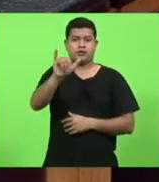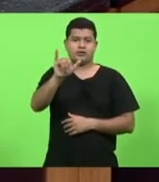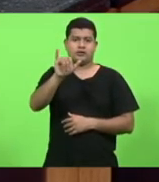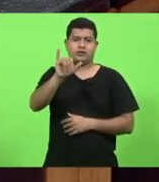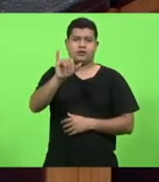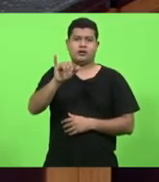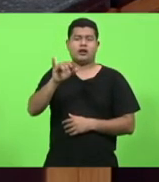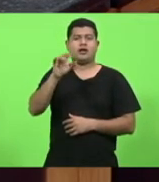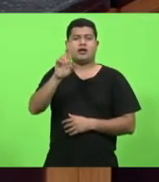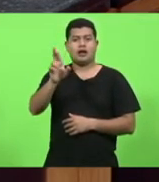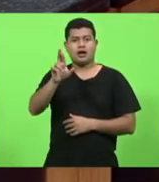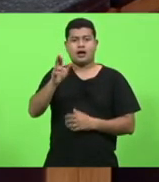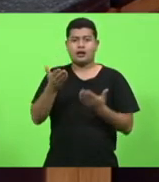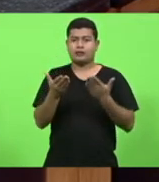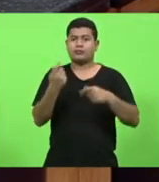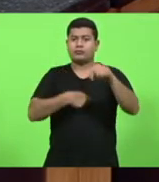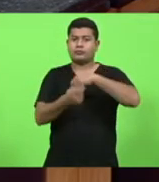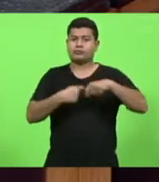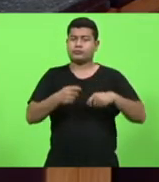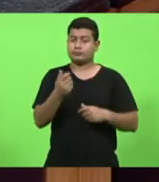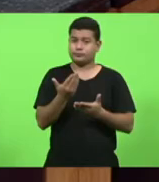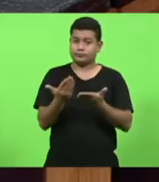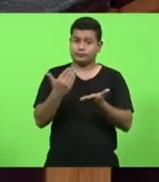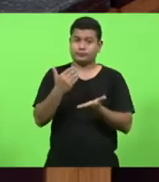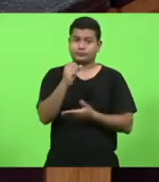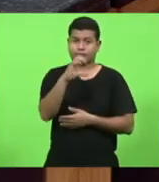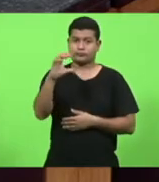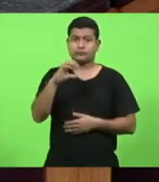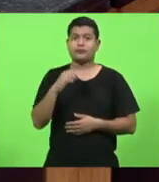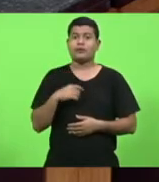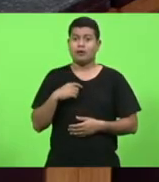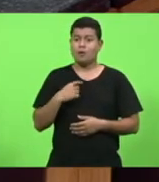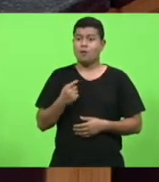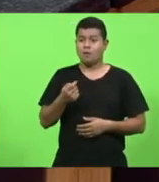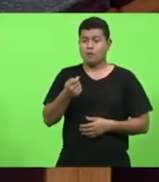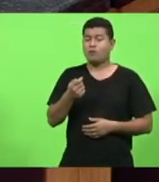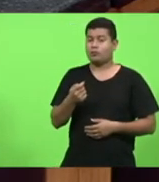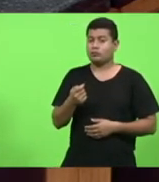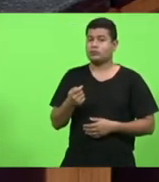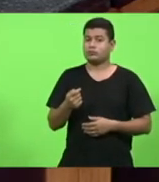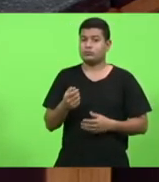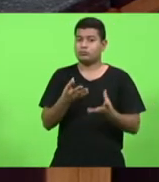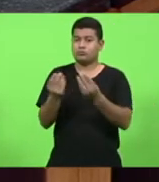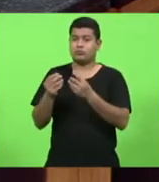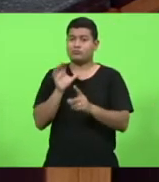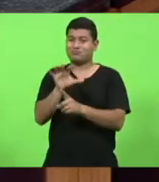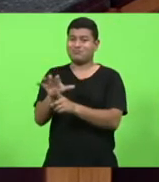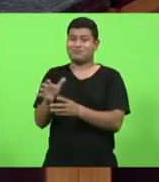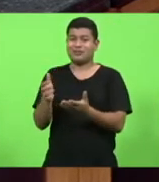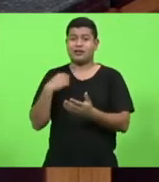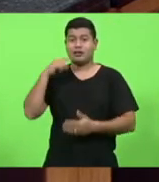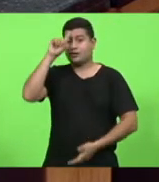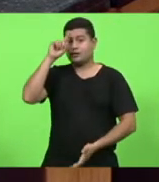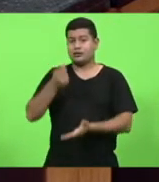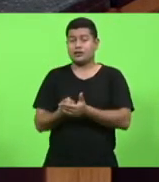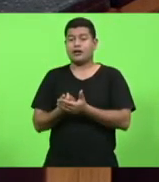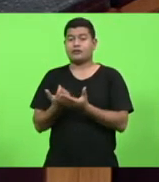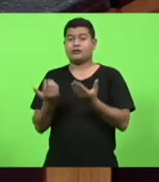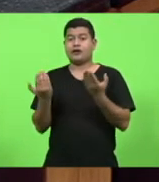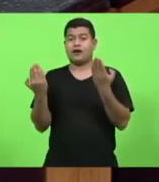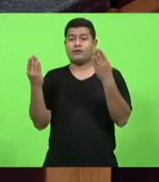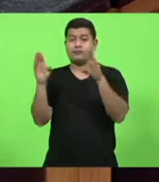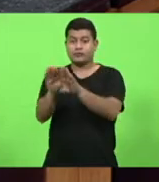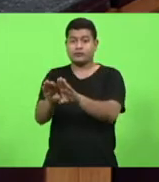para a economia catarinense, ele está ameaçado. A decisão de fechar o complexo termoelétrico